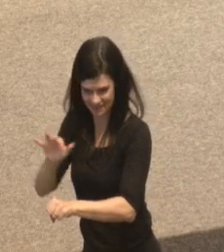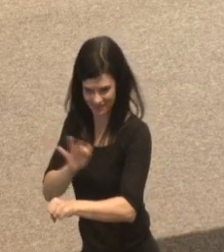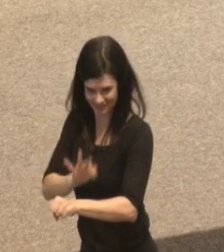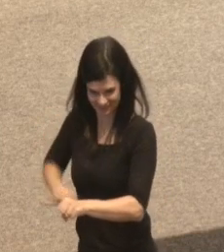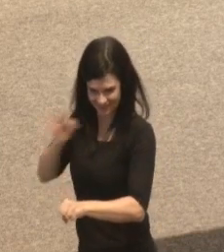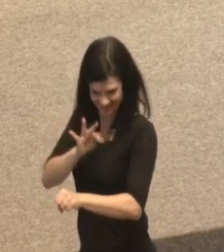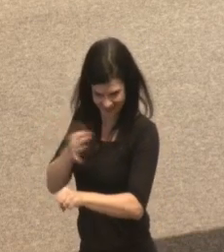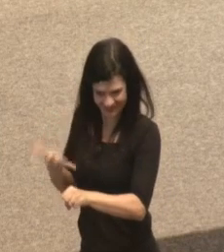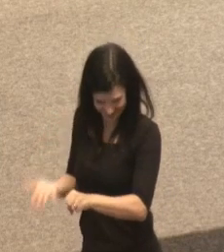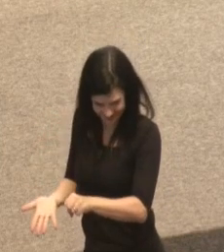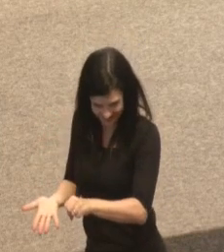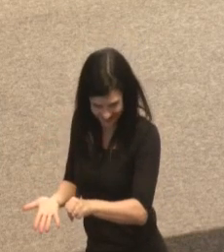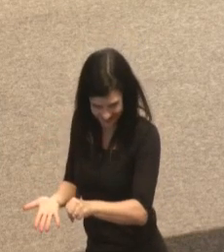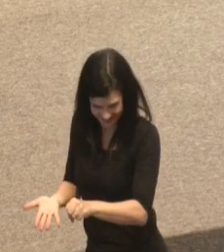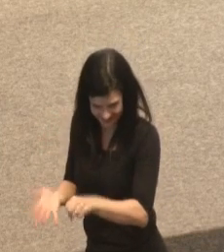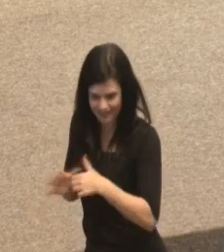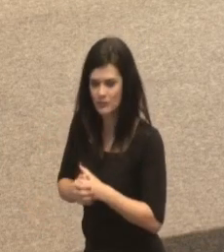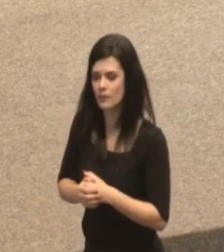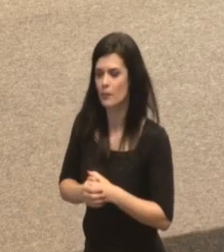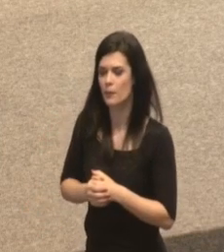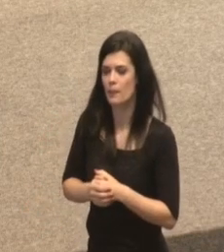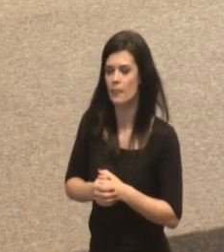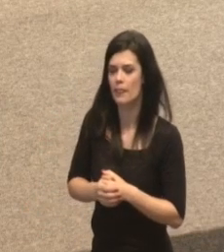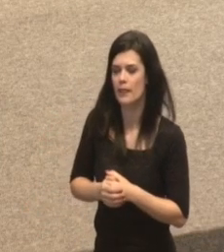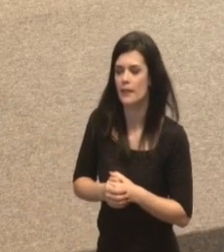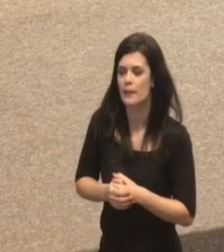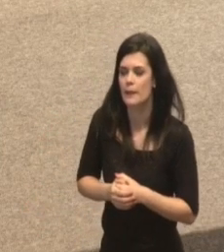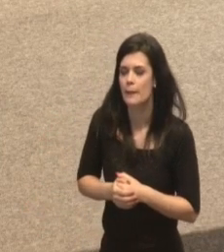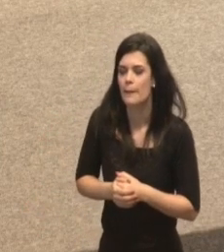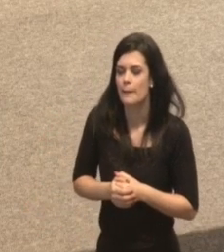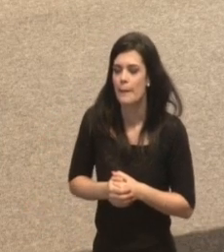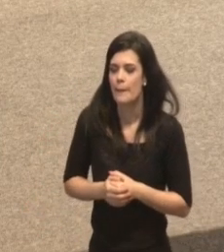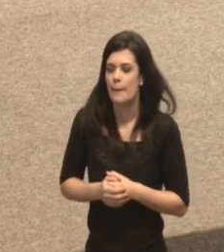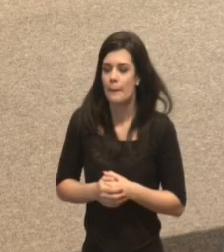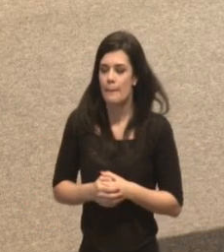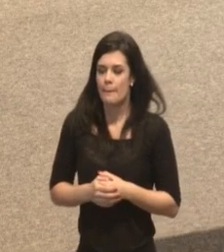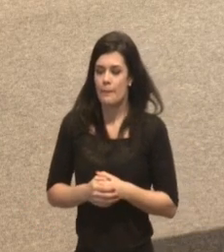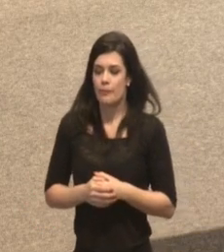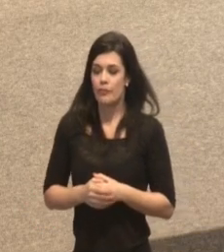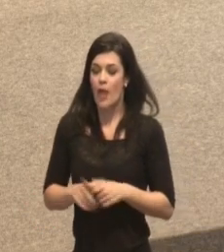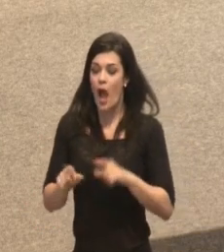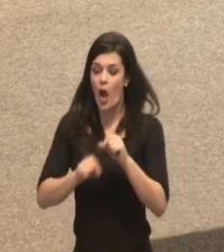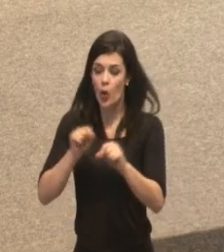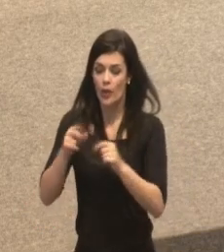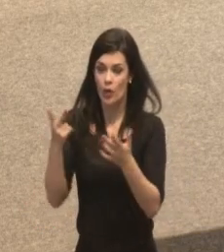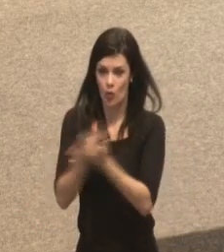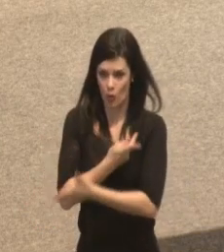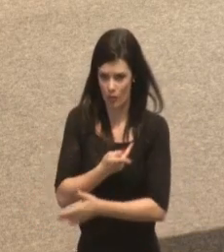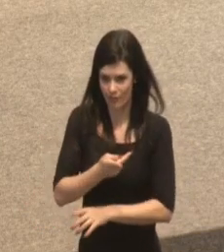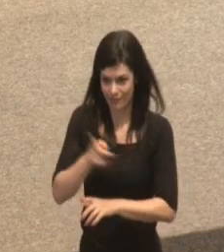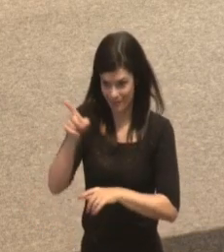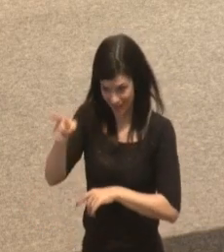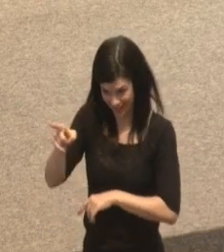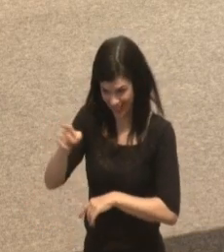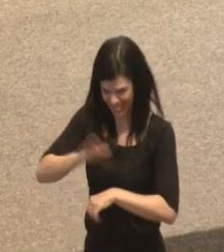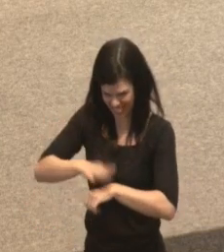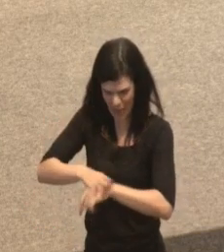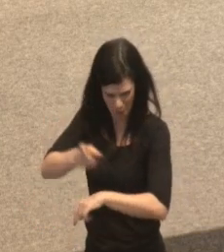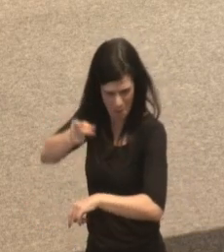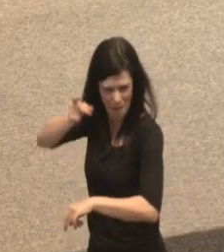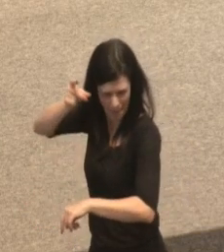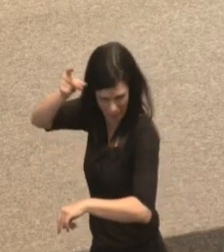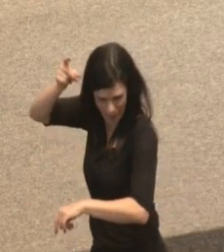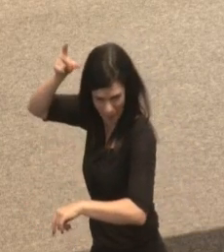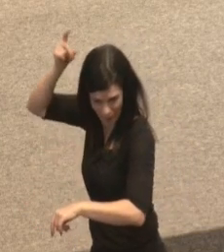Macedônia. No ano 42 a.C., o Império Romano, que dominava agora,